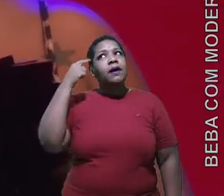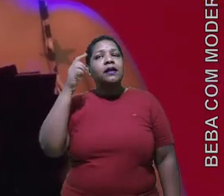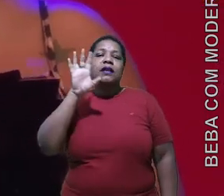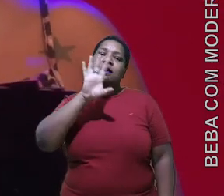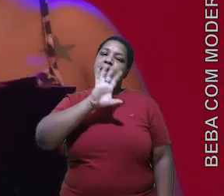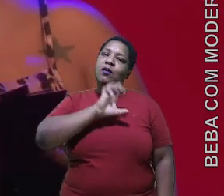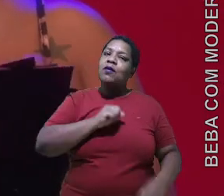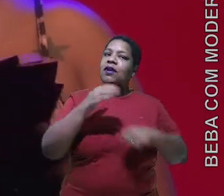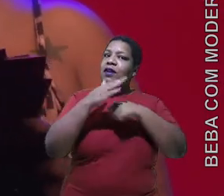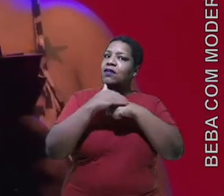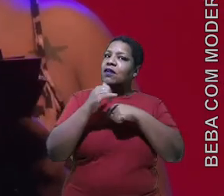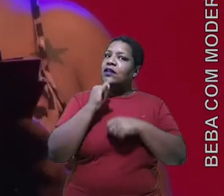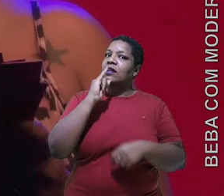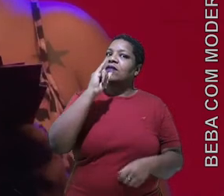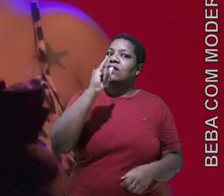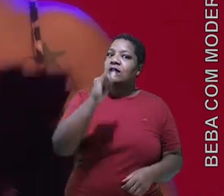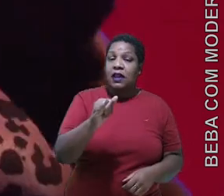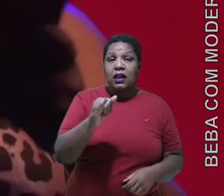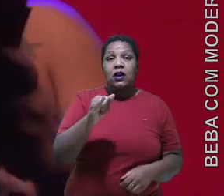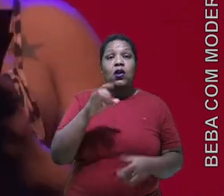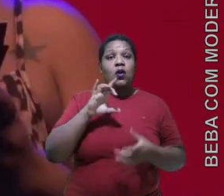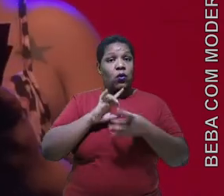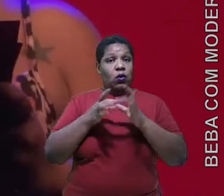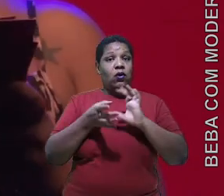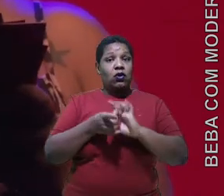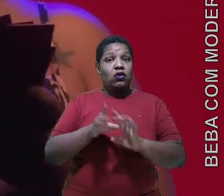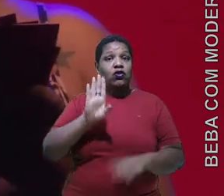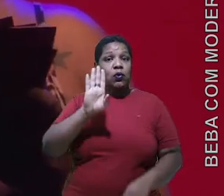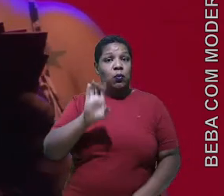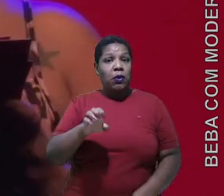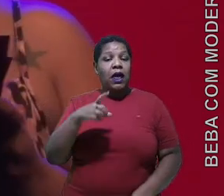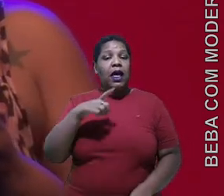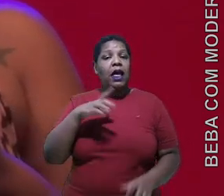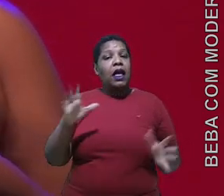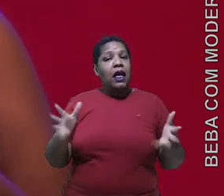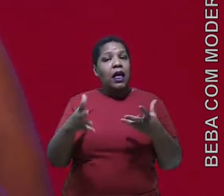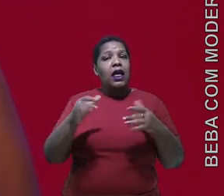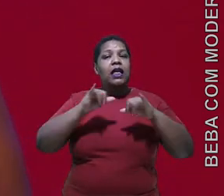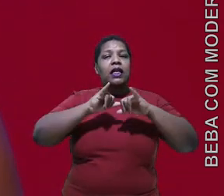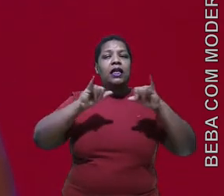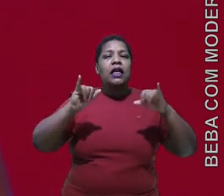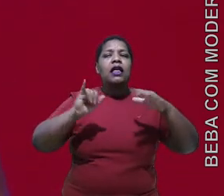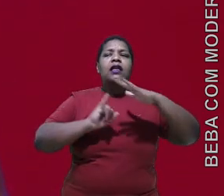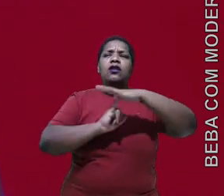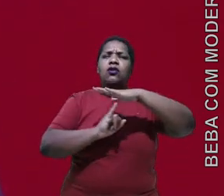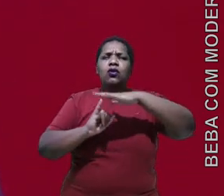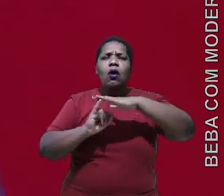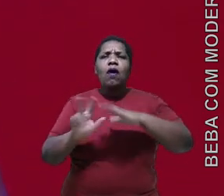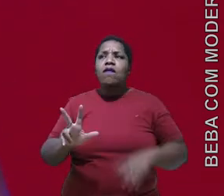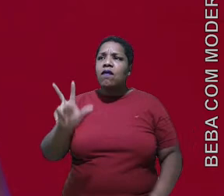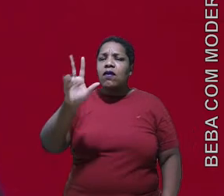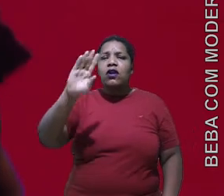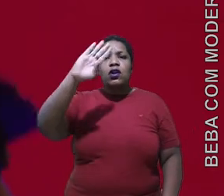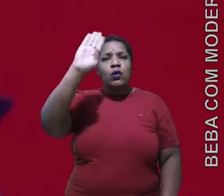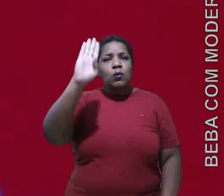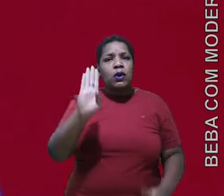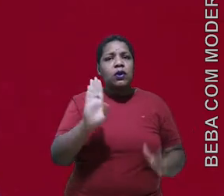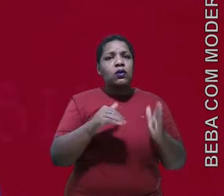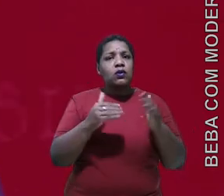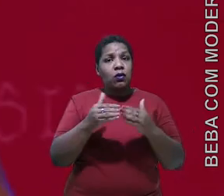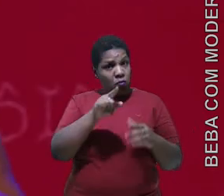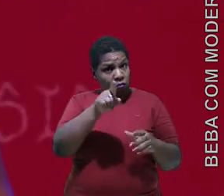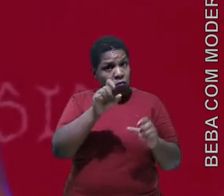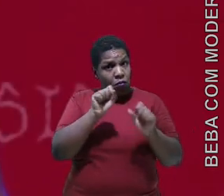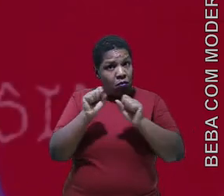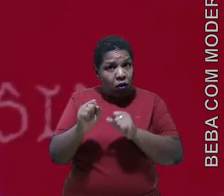afeto eu queria avisar para vocês sobre essa corrente do bem é uma campanha que vai auxiliar instituições espalhados por favelas de todo o Brasil então se